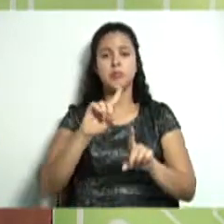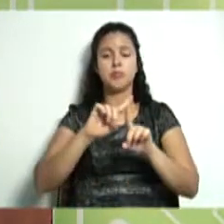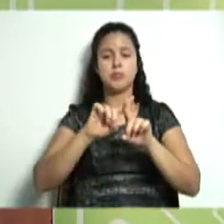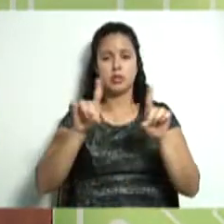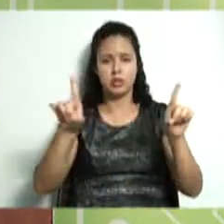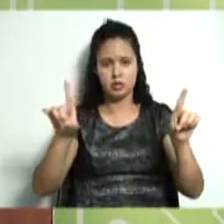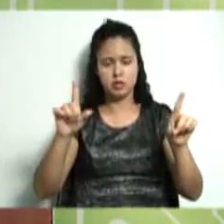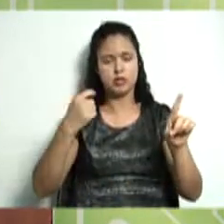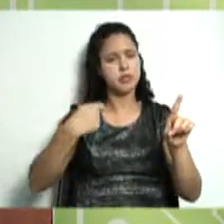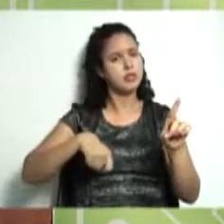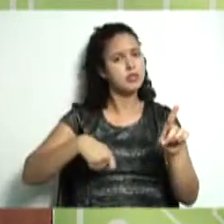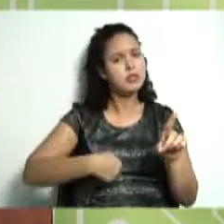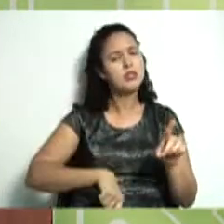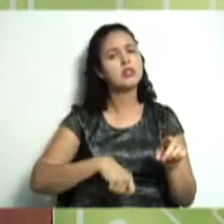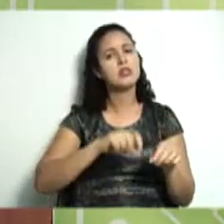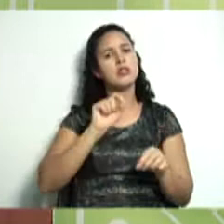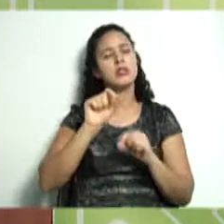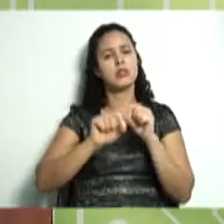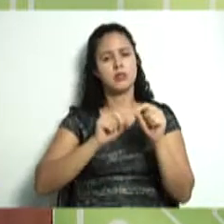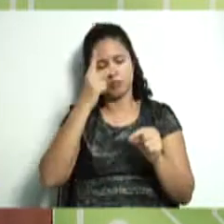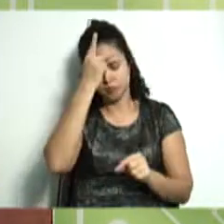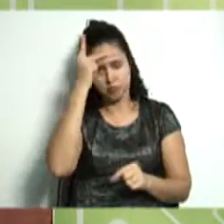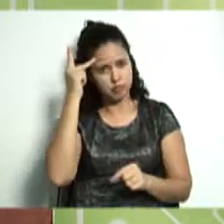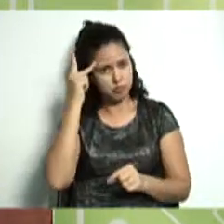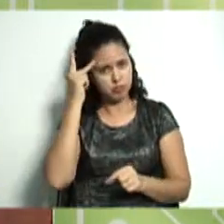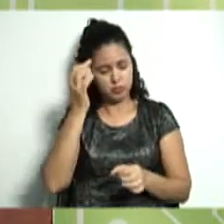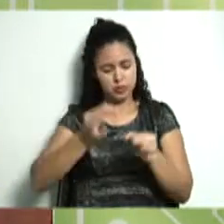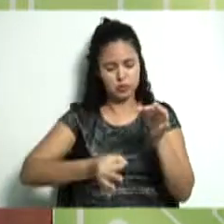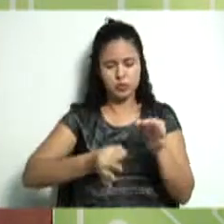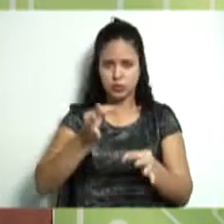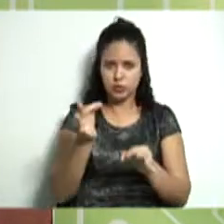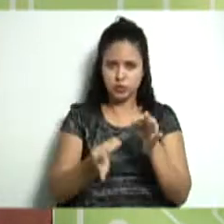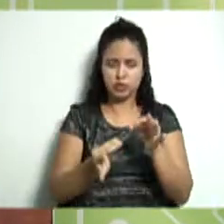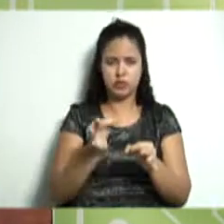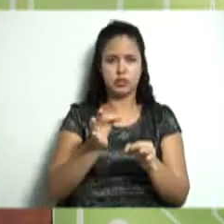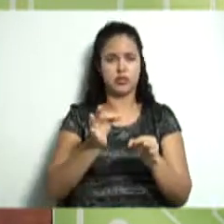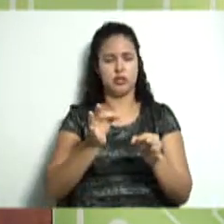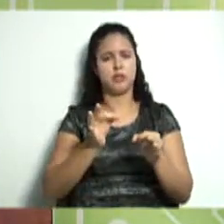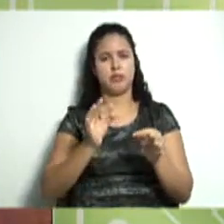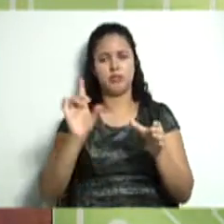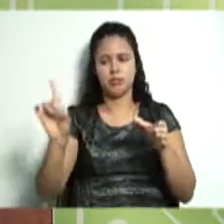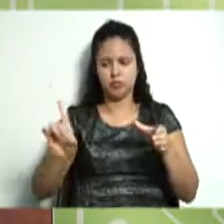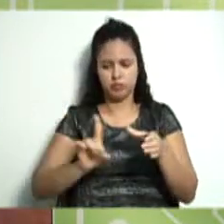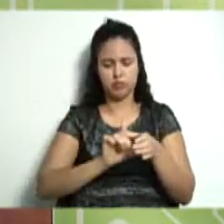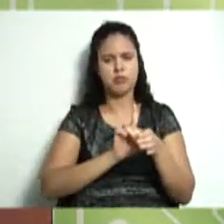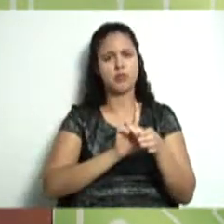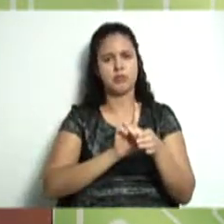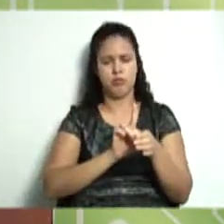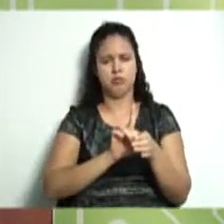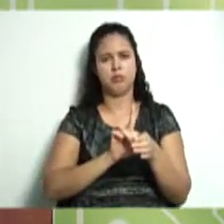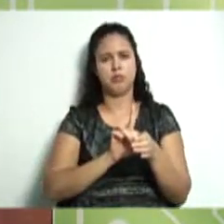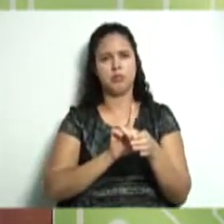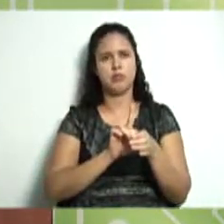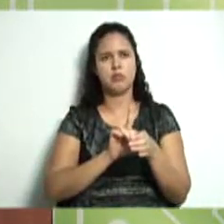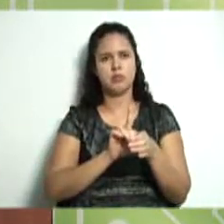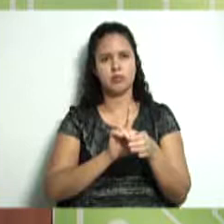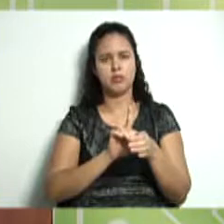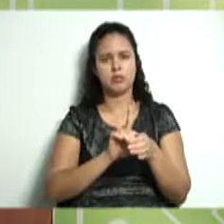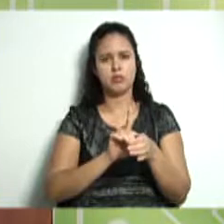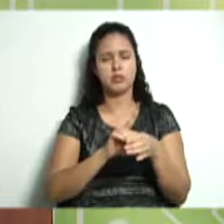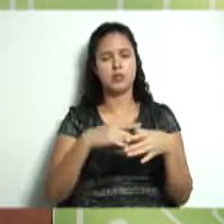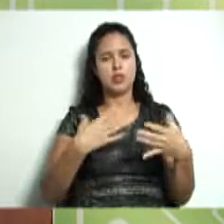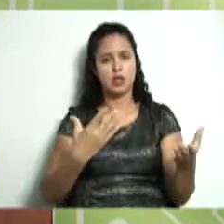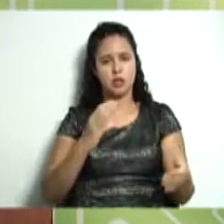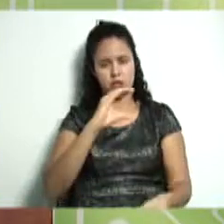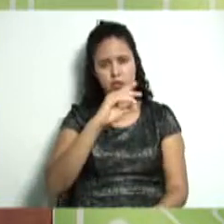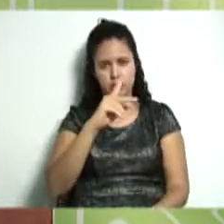que ele tenha ou essa pessoa jurídica atue na mesma área em que a